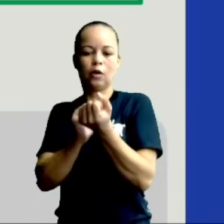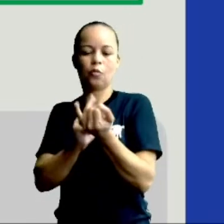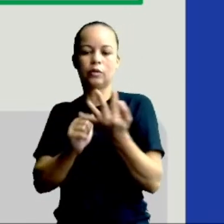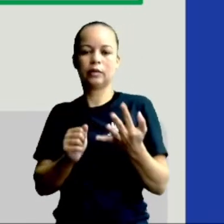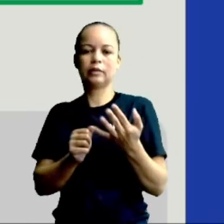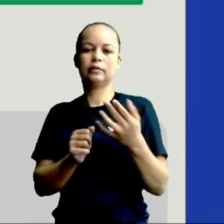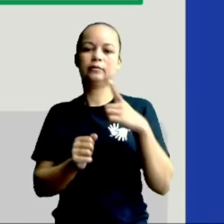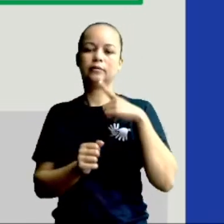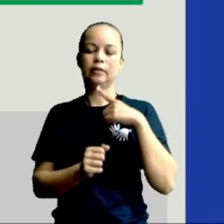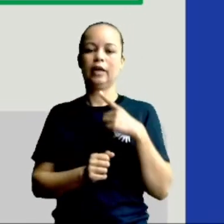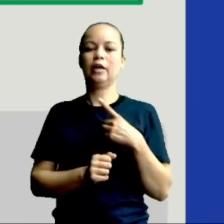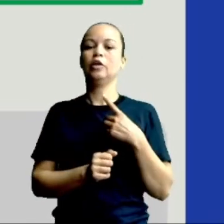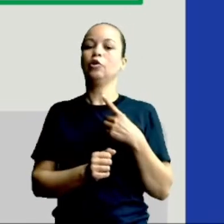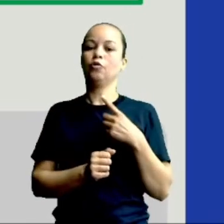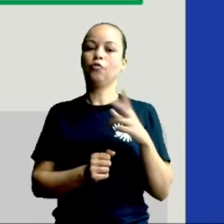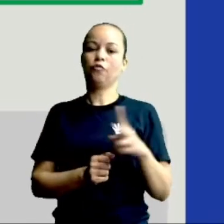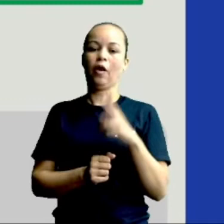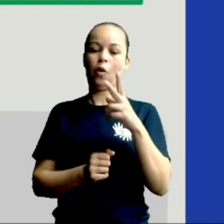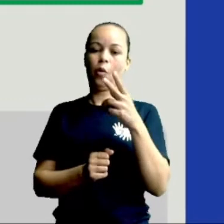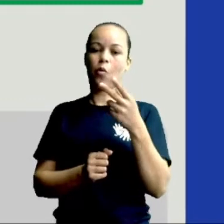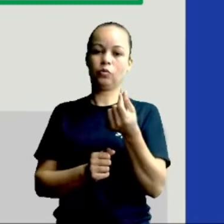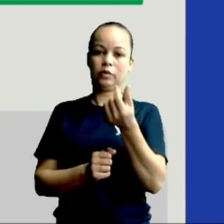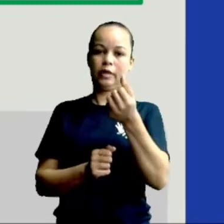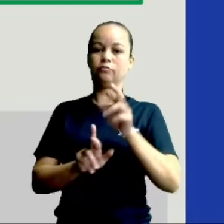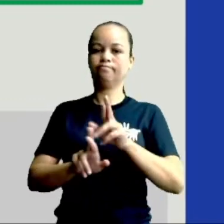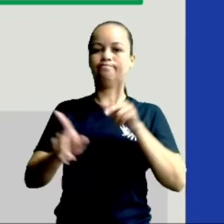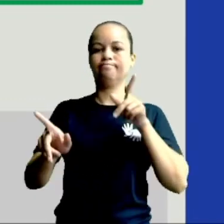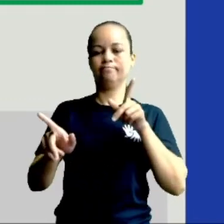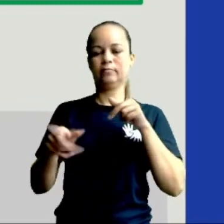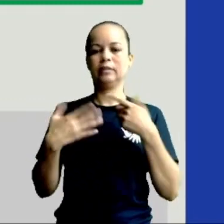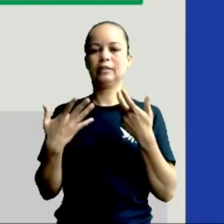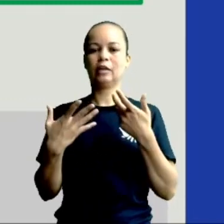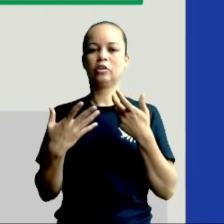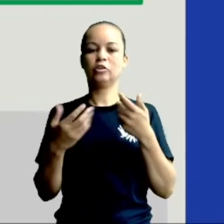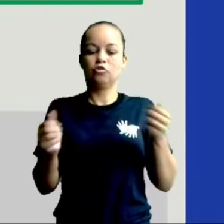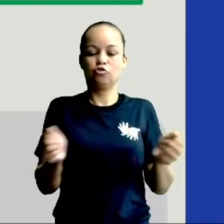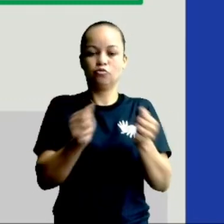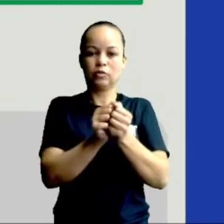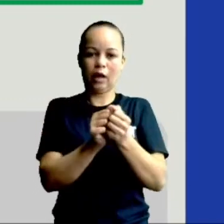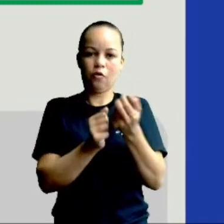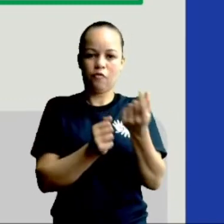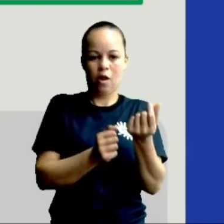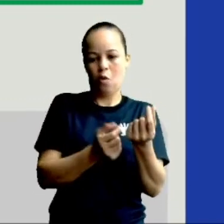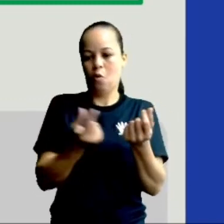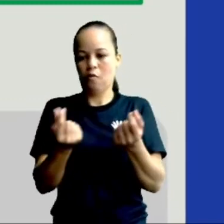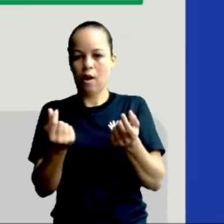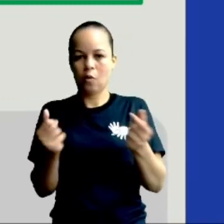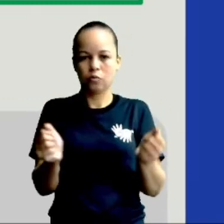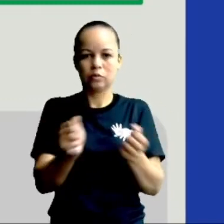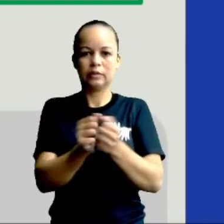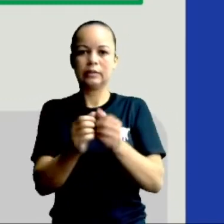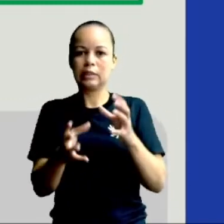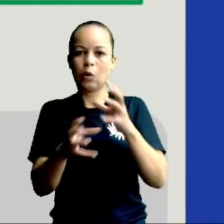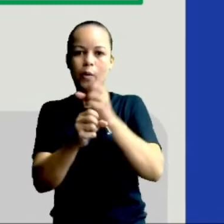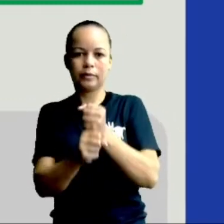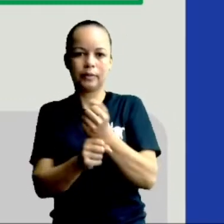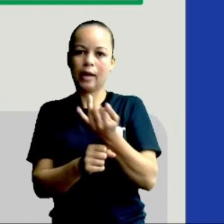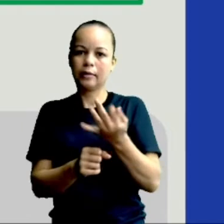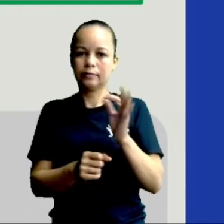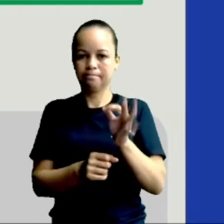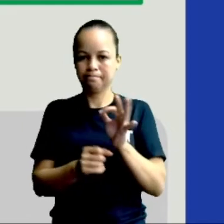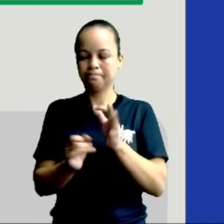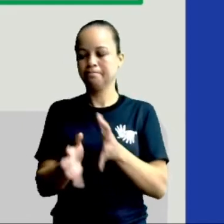valores diferentes. Lembra que a gente falou dos valores diferentes? Que se a gente juntar dá uma certa quantidade? Então, eu preciso fazer cálculos para